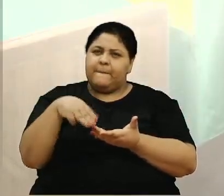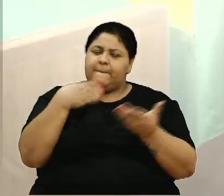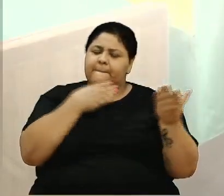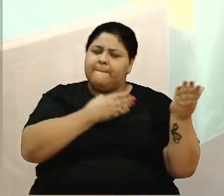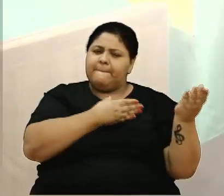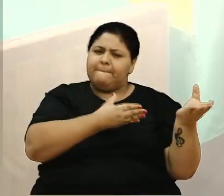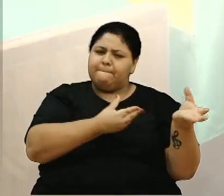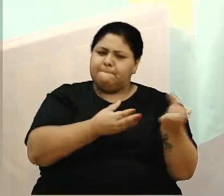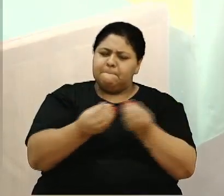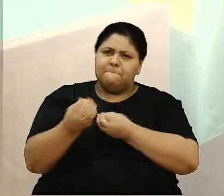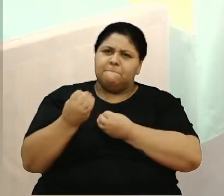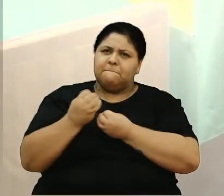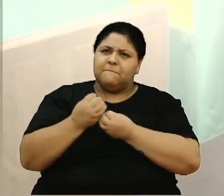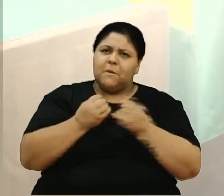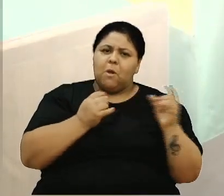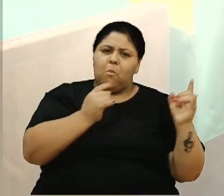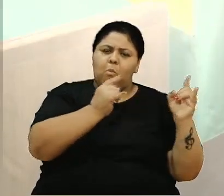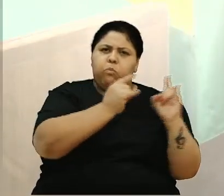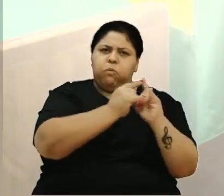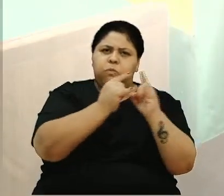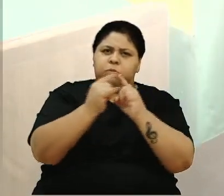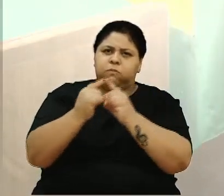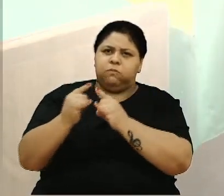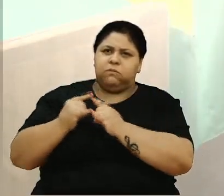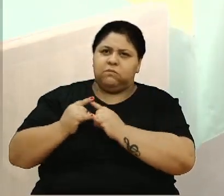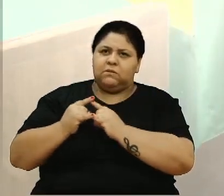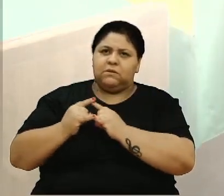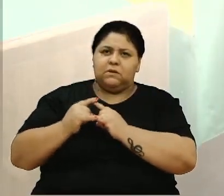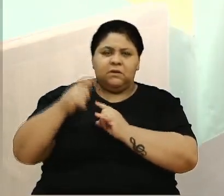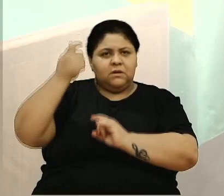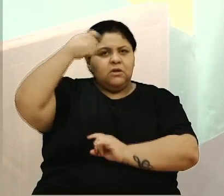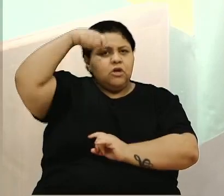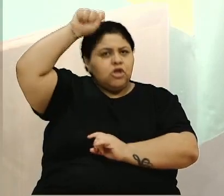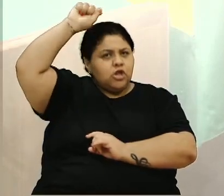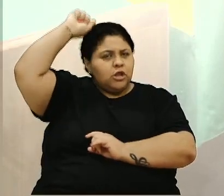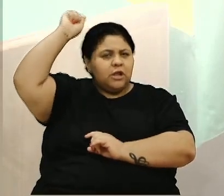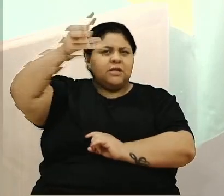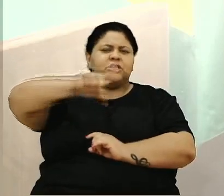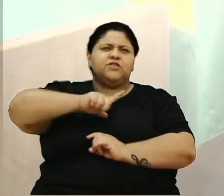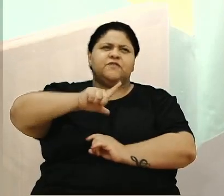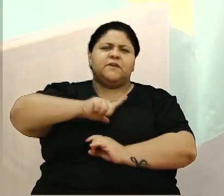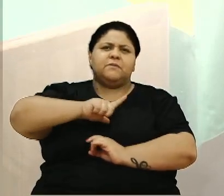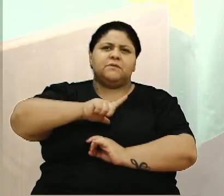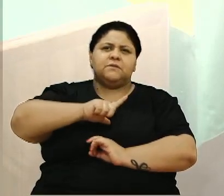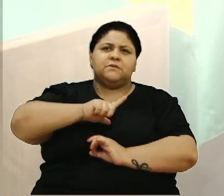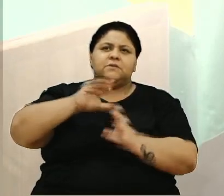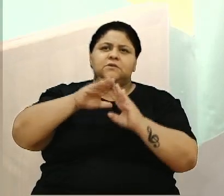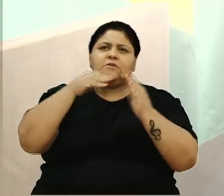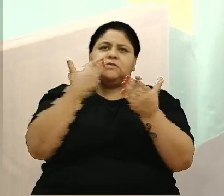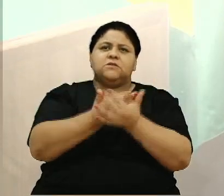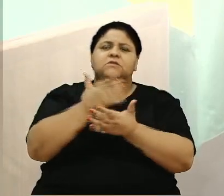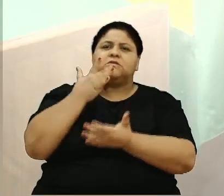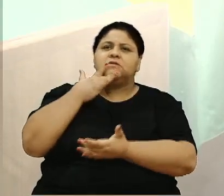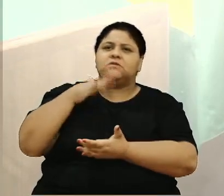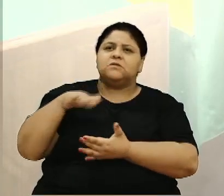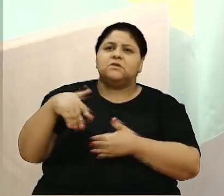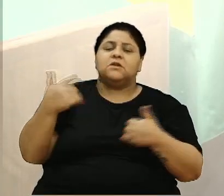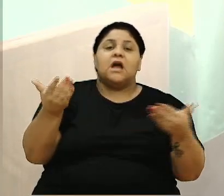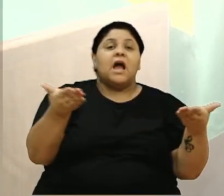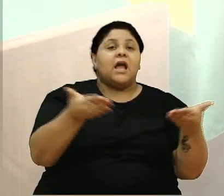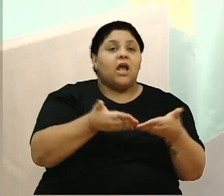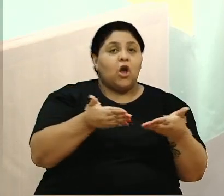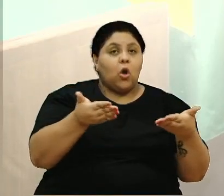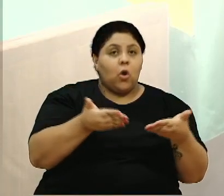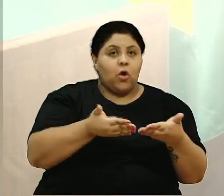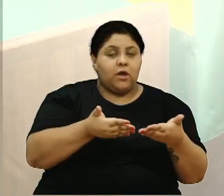muitas entidades, a UX, nós tivemos ali uma escola infantil que agora vai ser